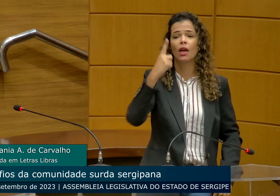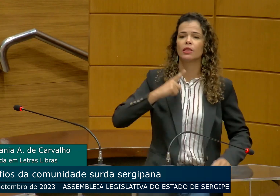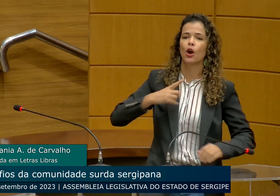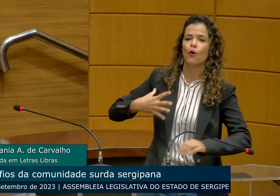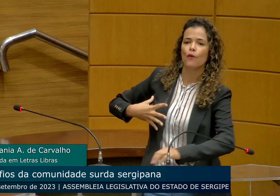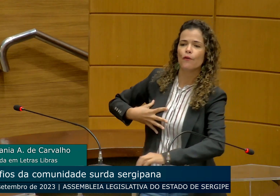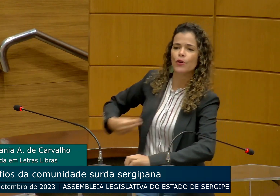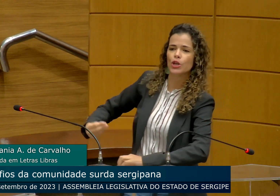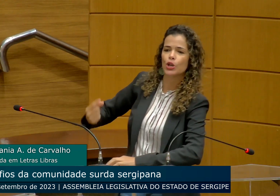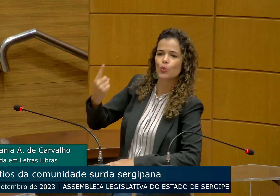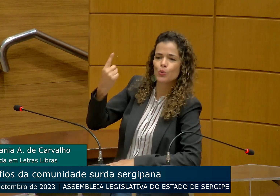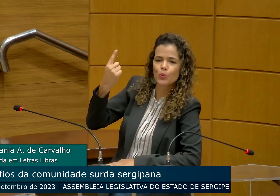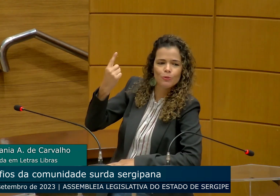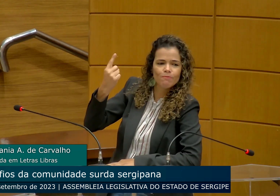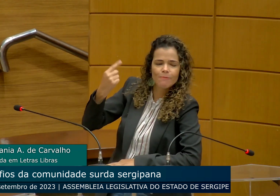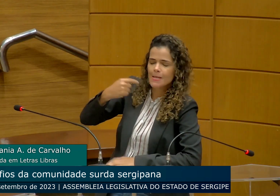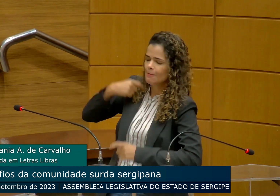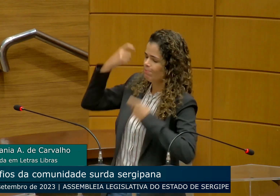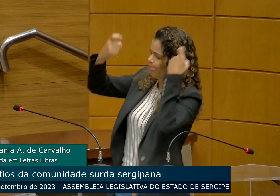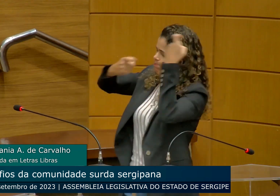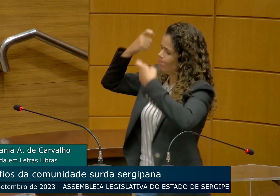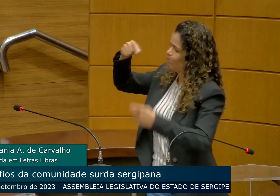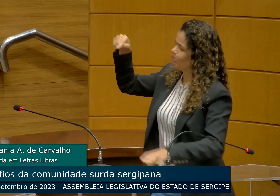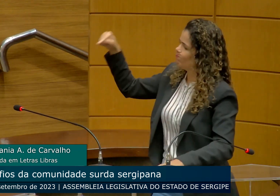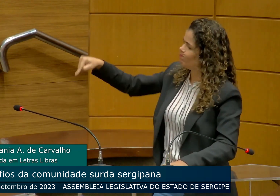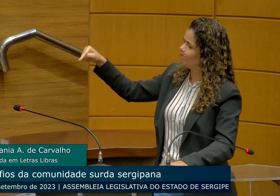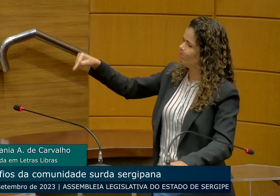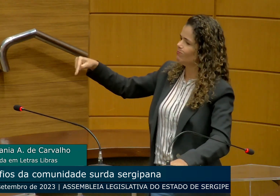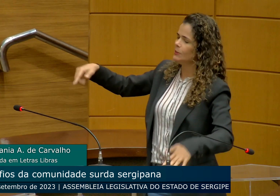fazendo em casa. Gente, sofria, viu? E aí...